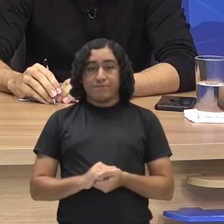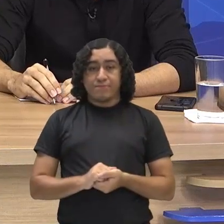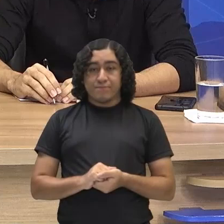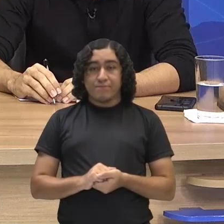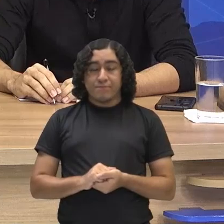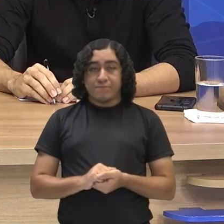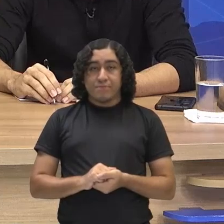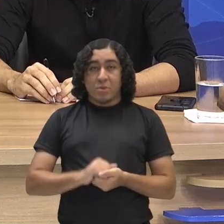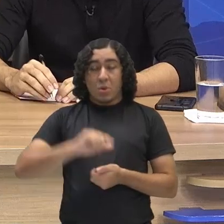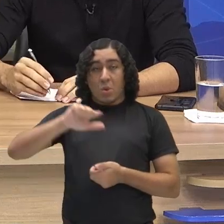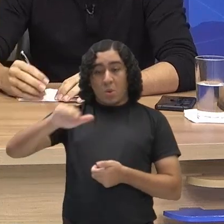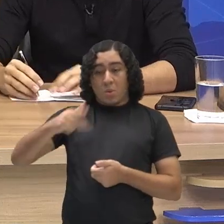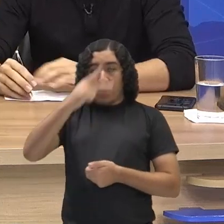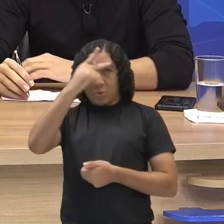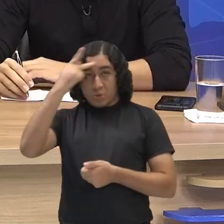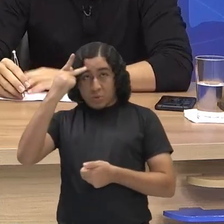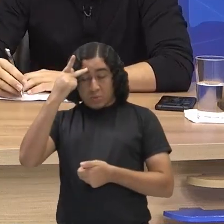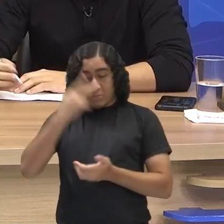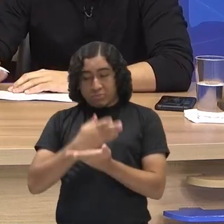continuidade.